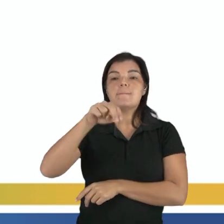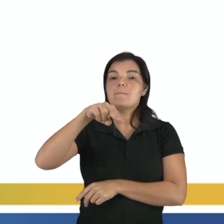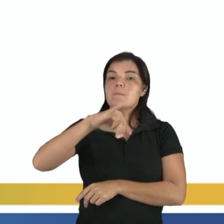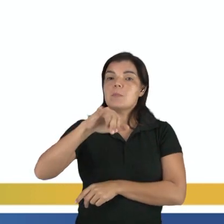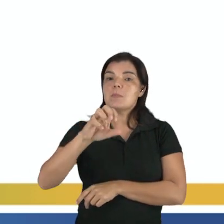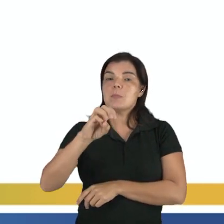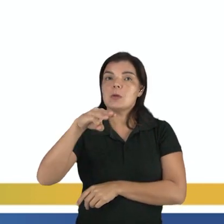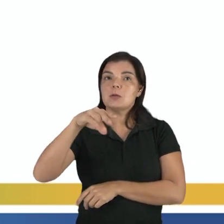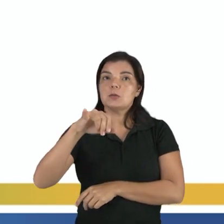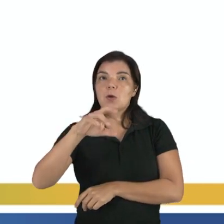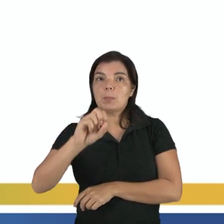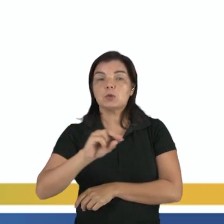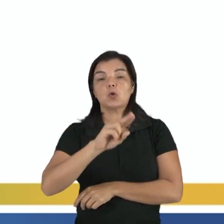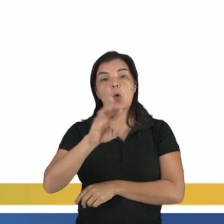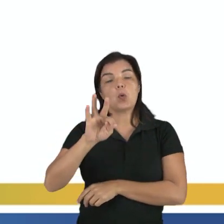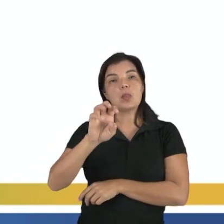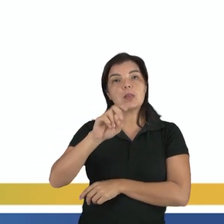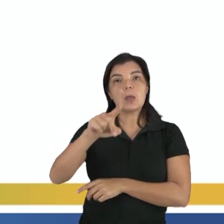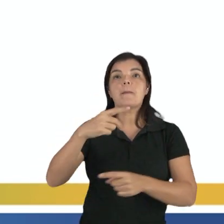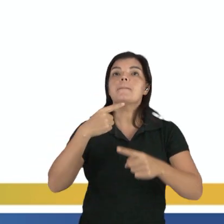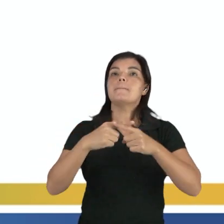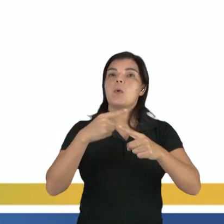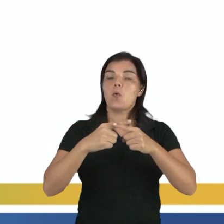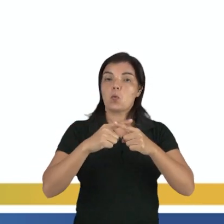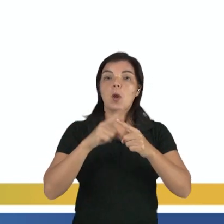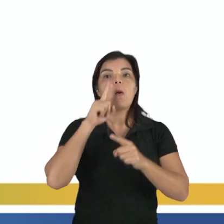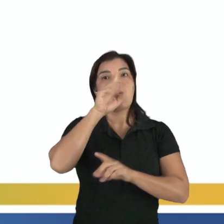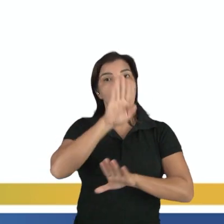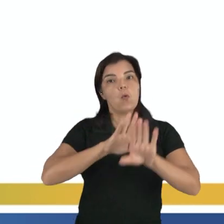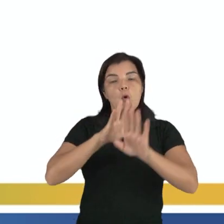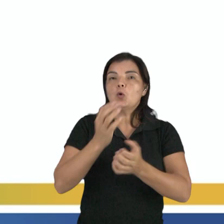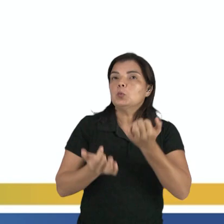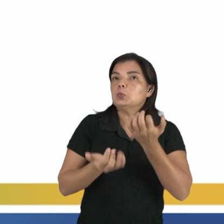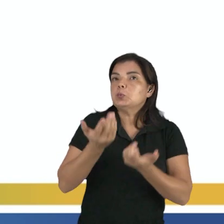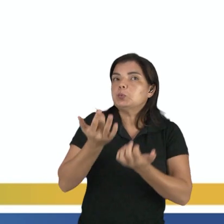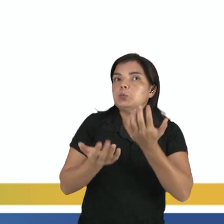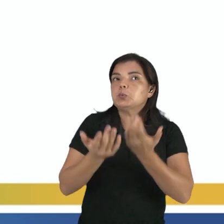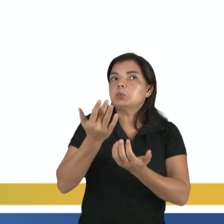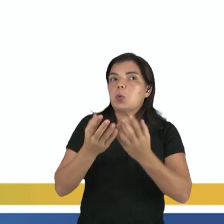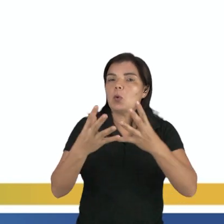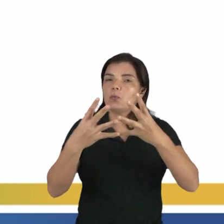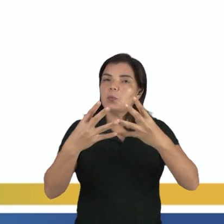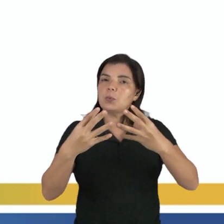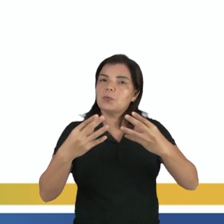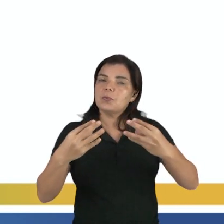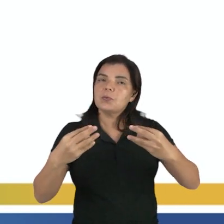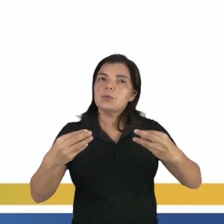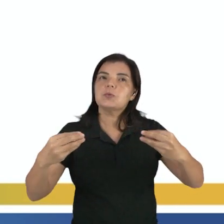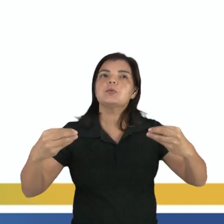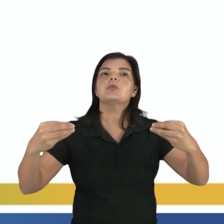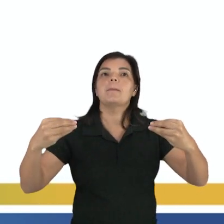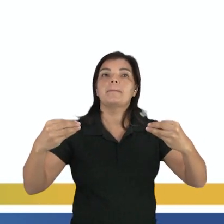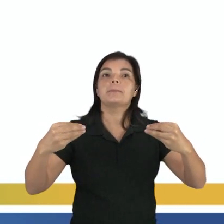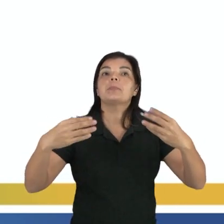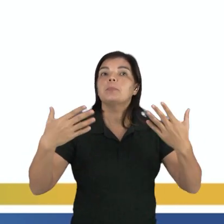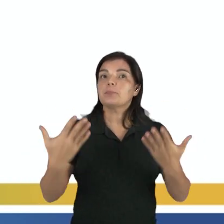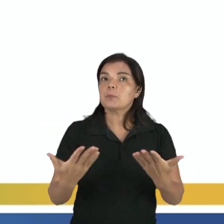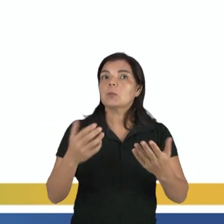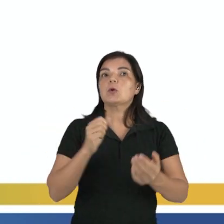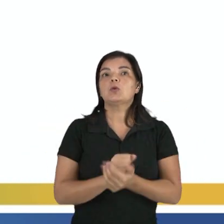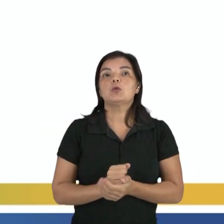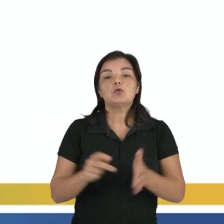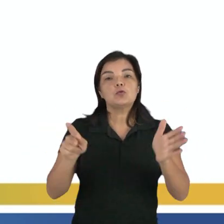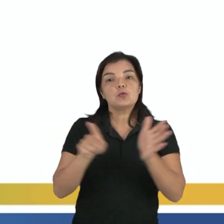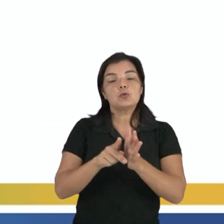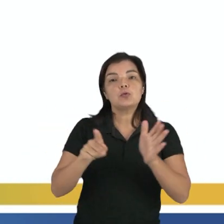benjamins ou intenso devido ao alto risco de incêndio e nem ressentimento nessas tomadas